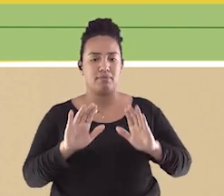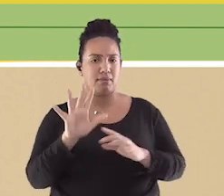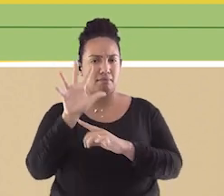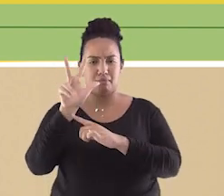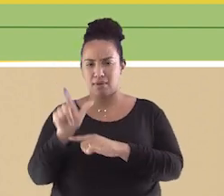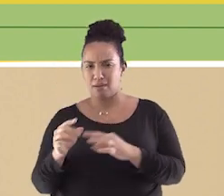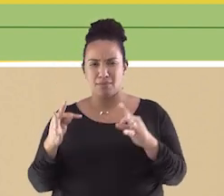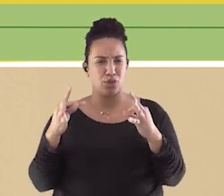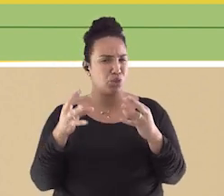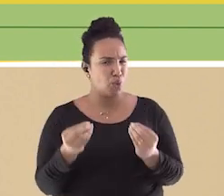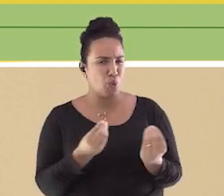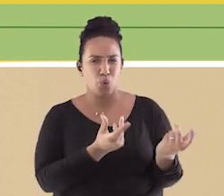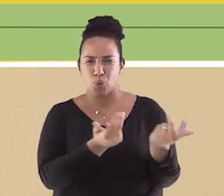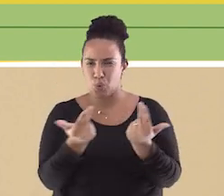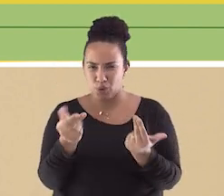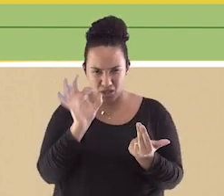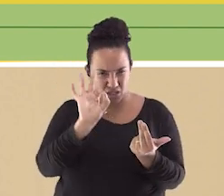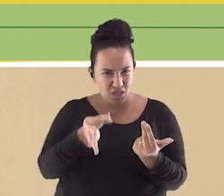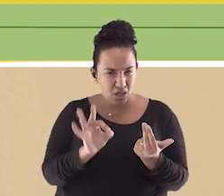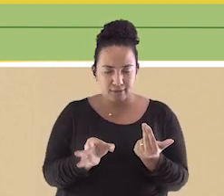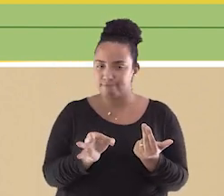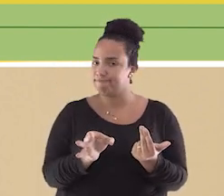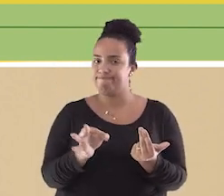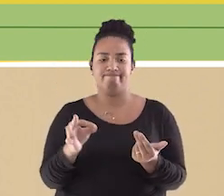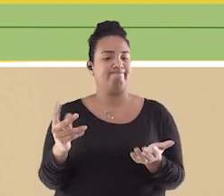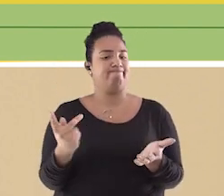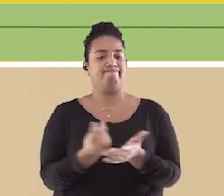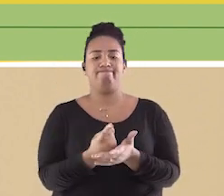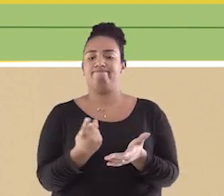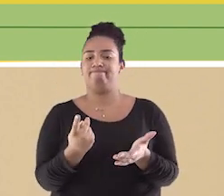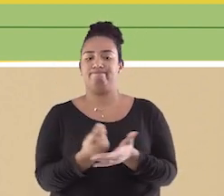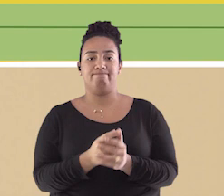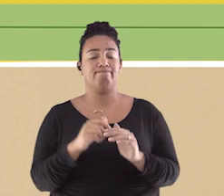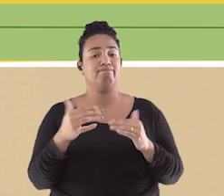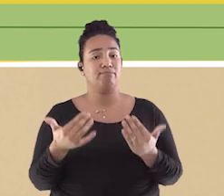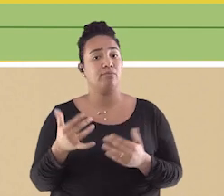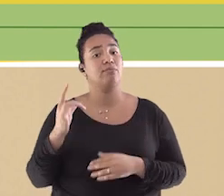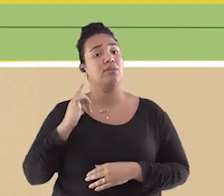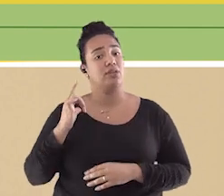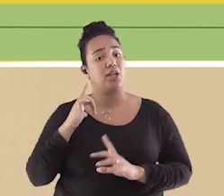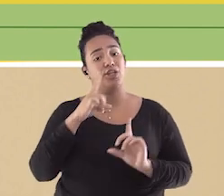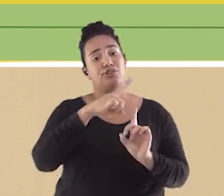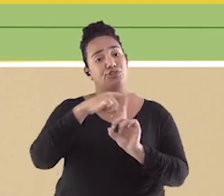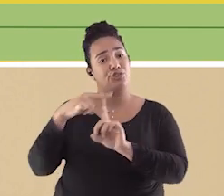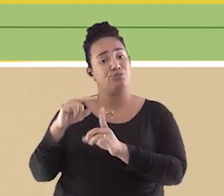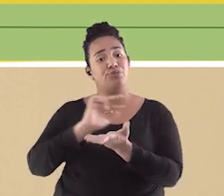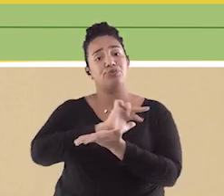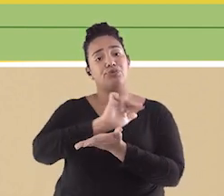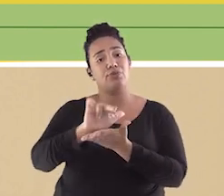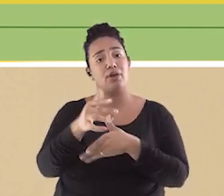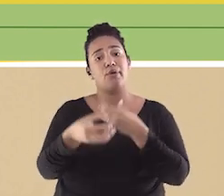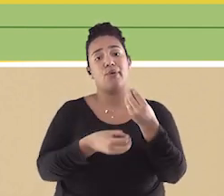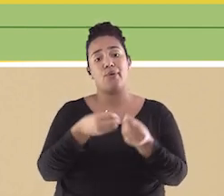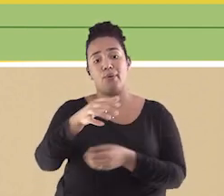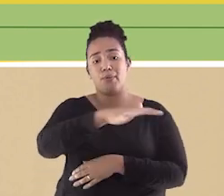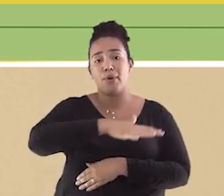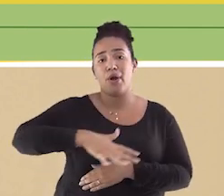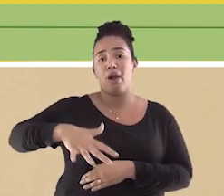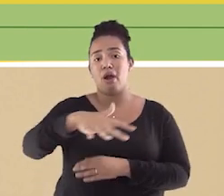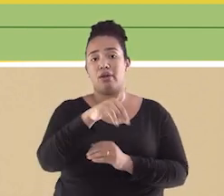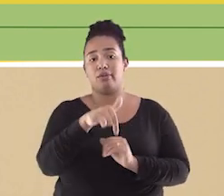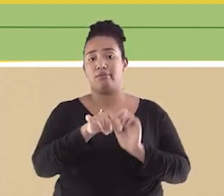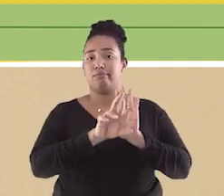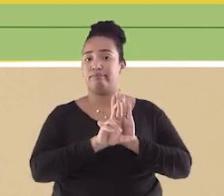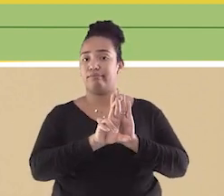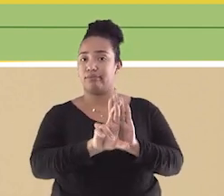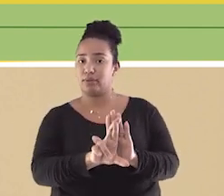todos iguais, certo? Errado! Existem diferentes formas de representar o espaço geográfico,